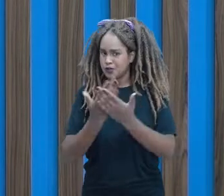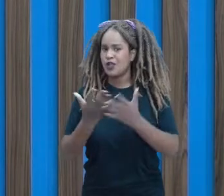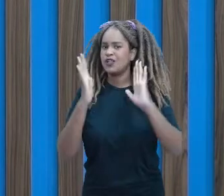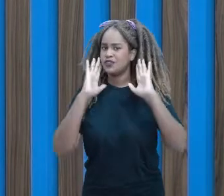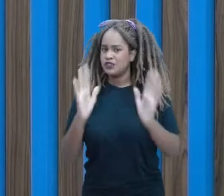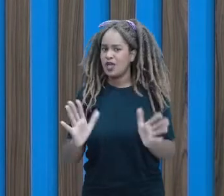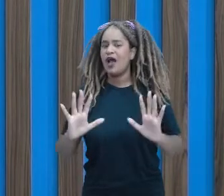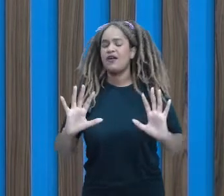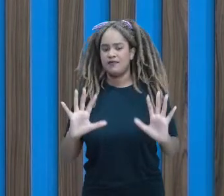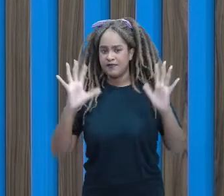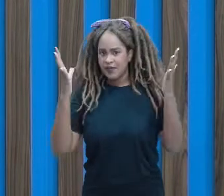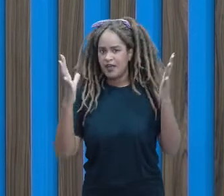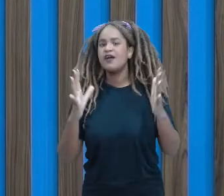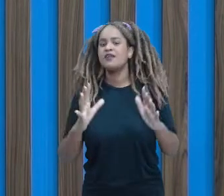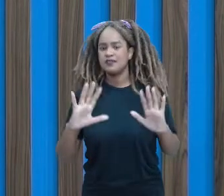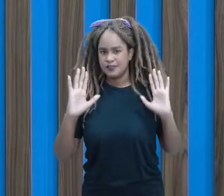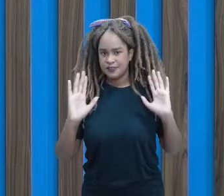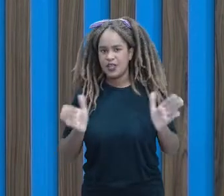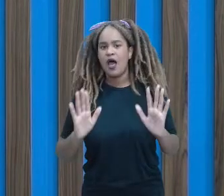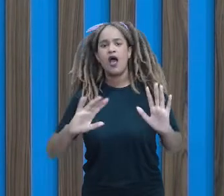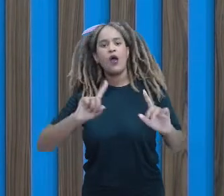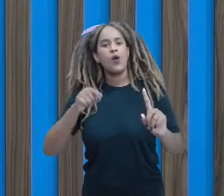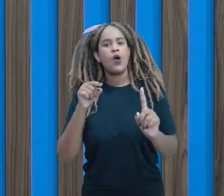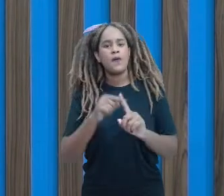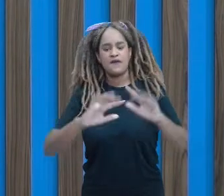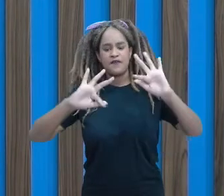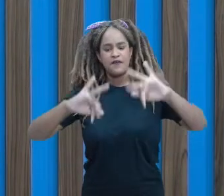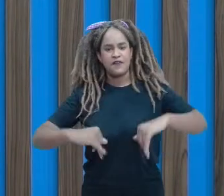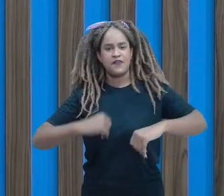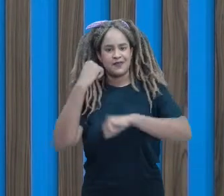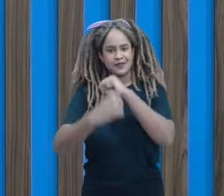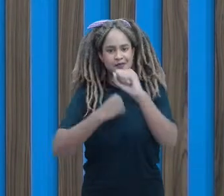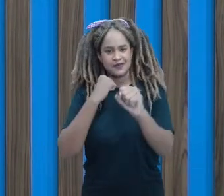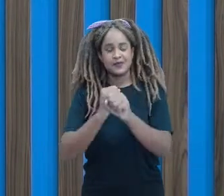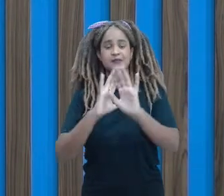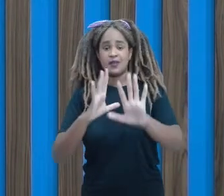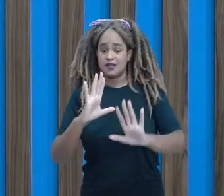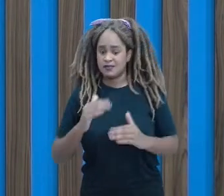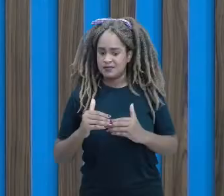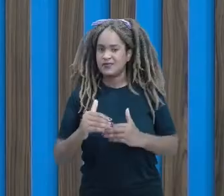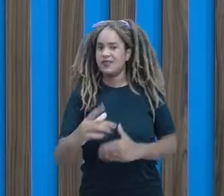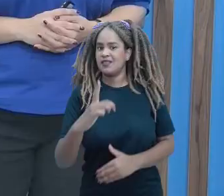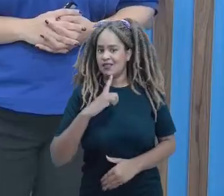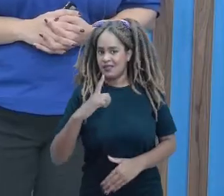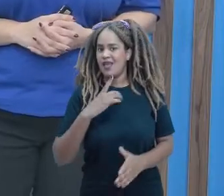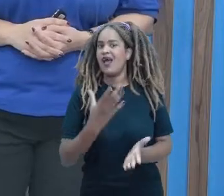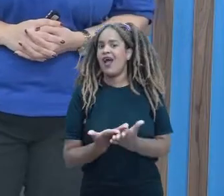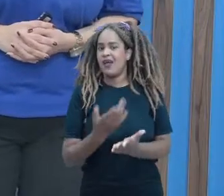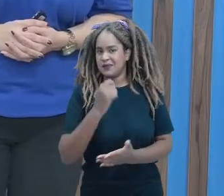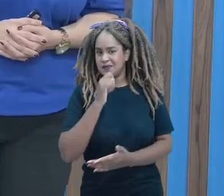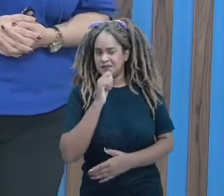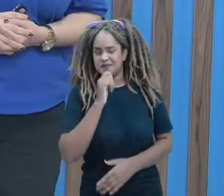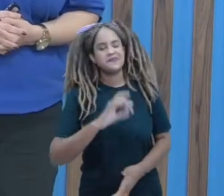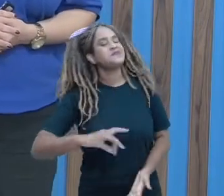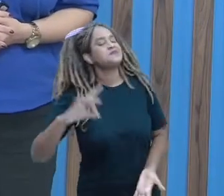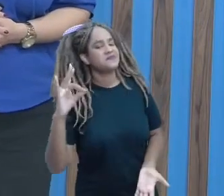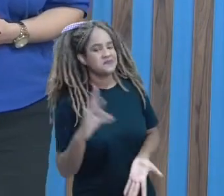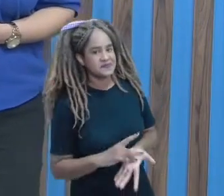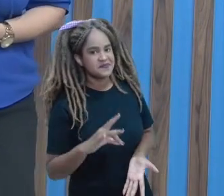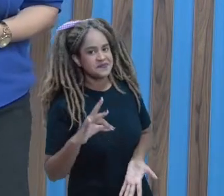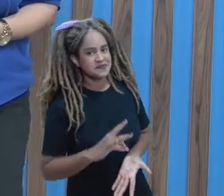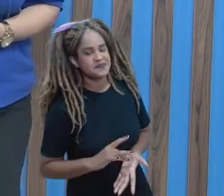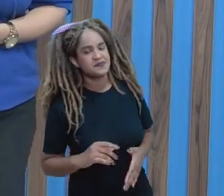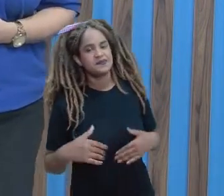fez algumas festinhas aí de encerramento, mas ainda temos aula, né, Carol? É verdade,